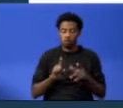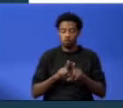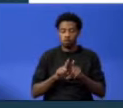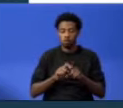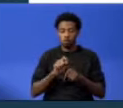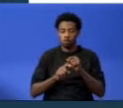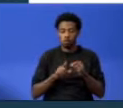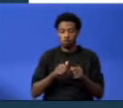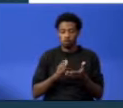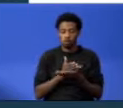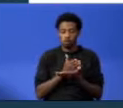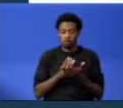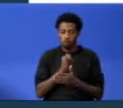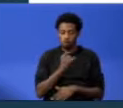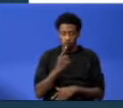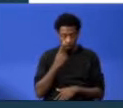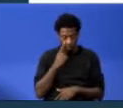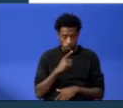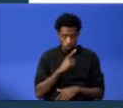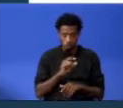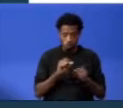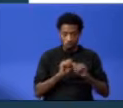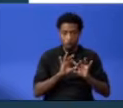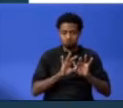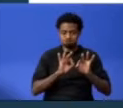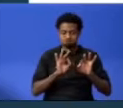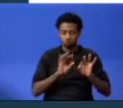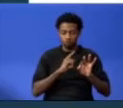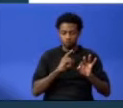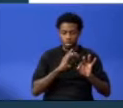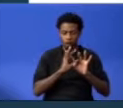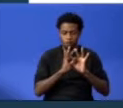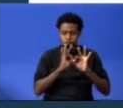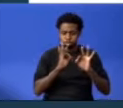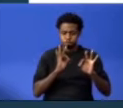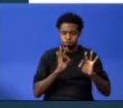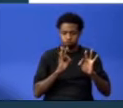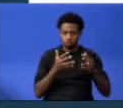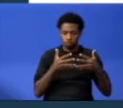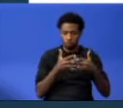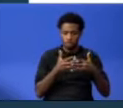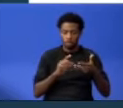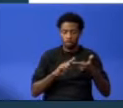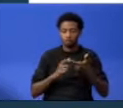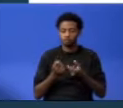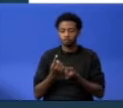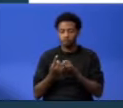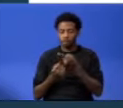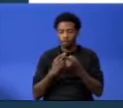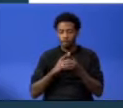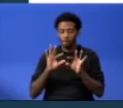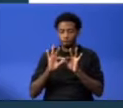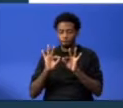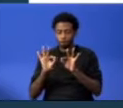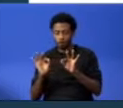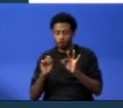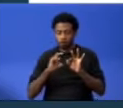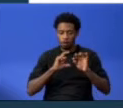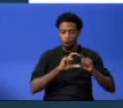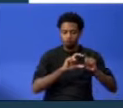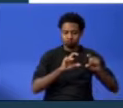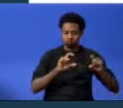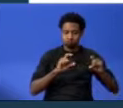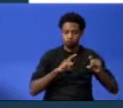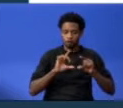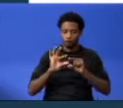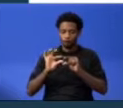é subdividido em filamentos grossos e subdividido em filamentos finos. Os filamentos grossos,